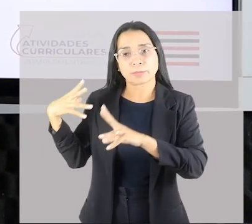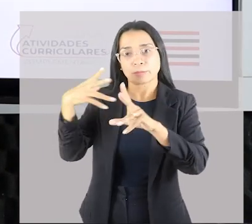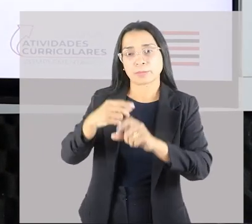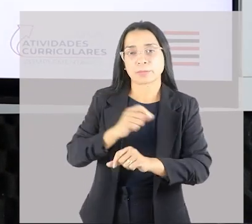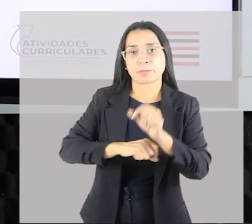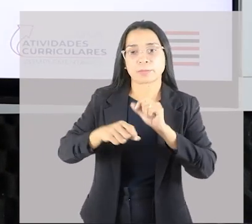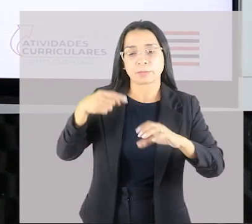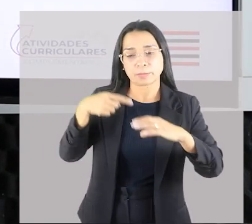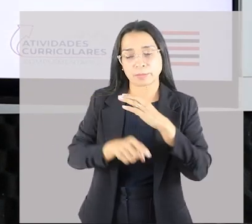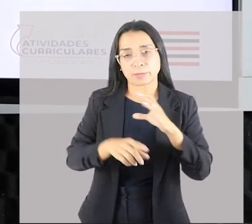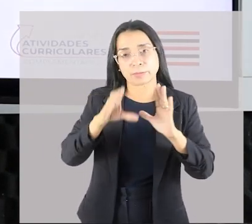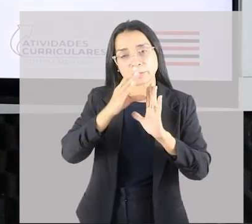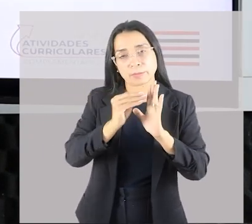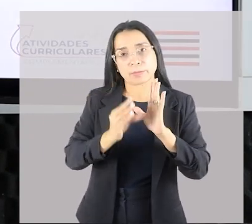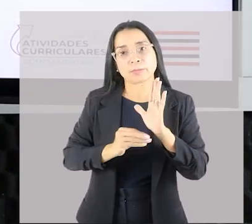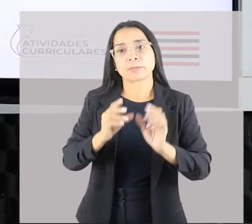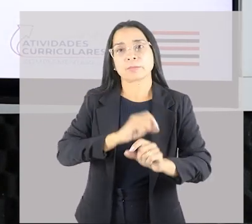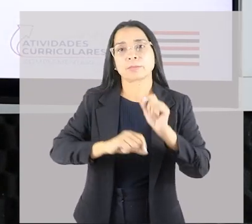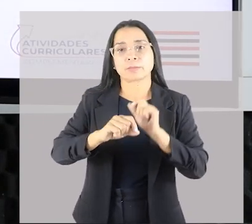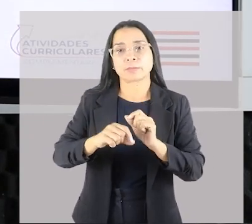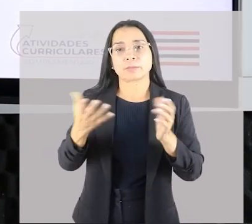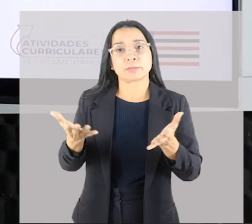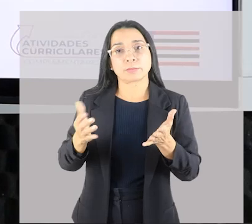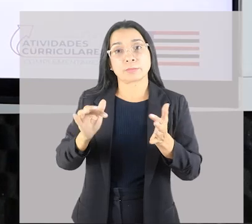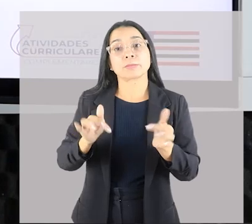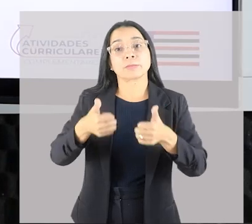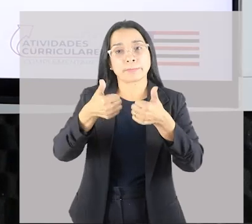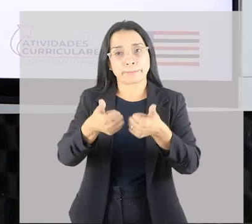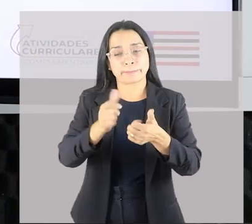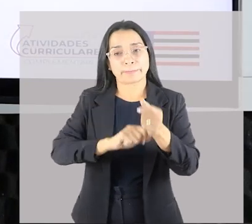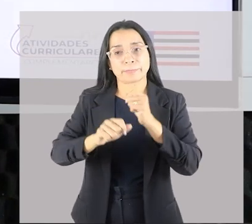certo? Aprofundar com o teu professor para ficar, ó, chave